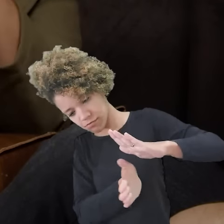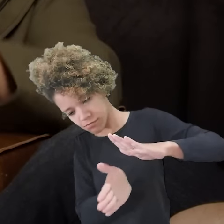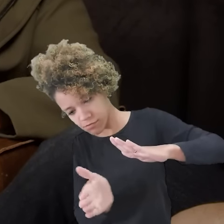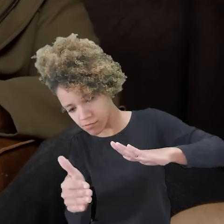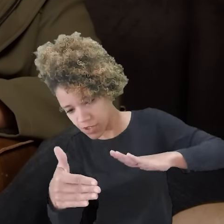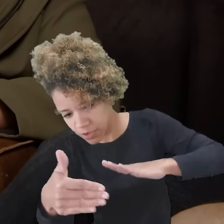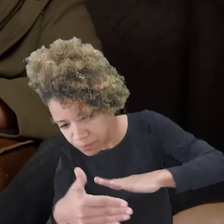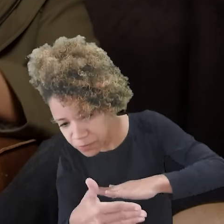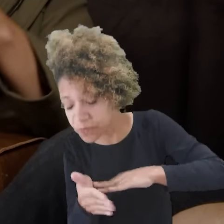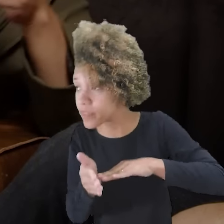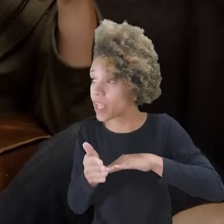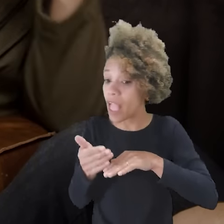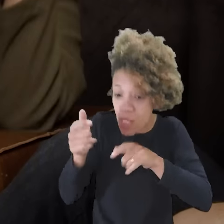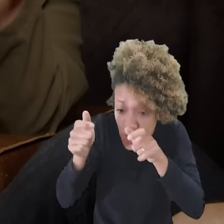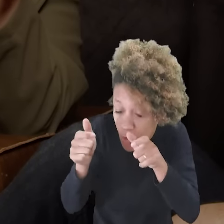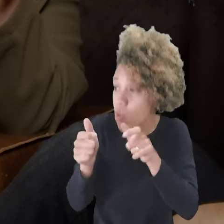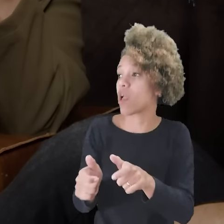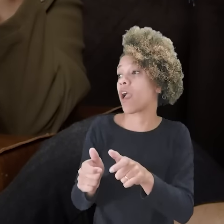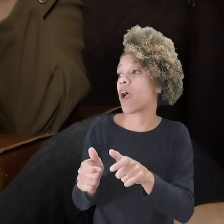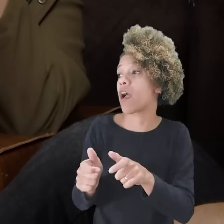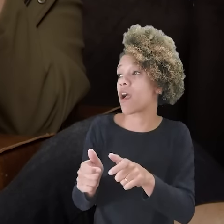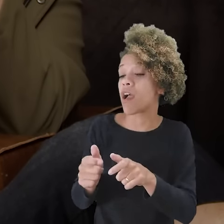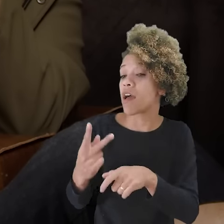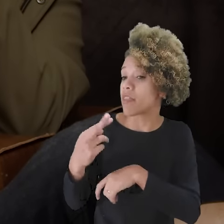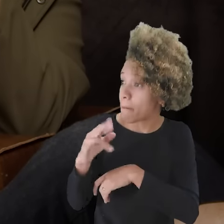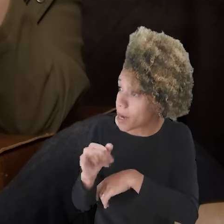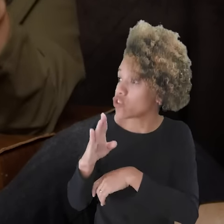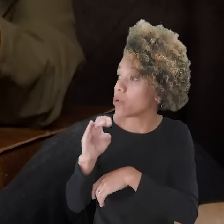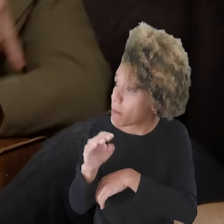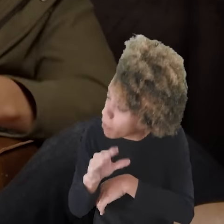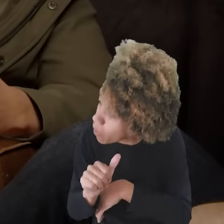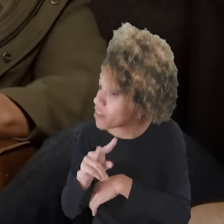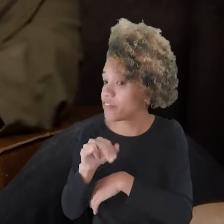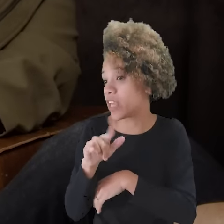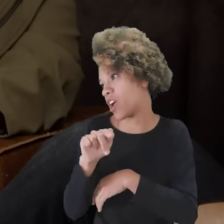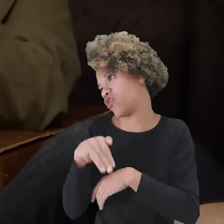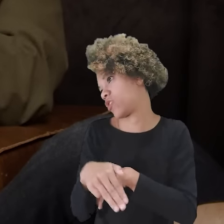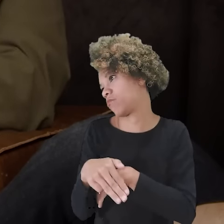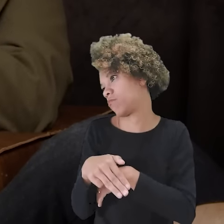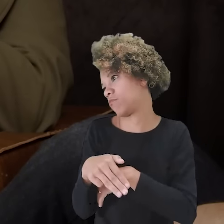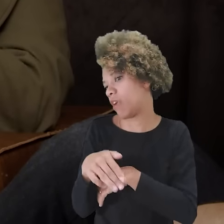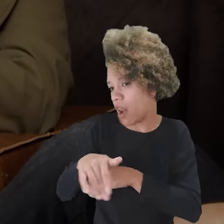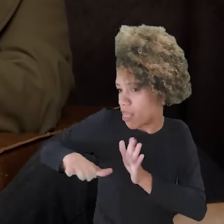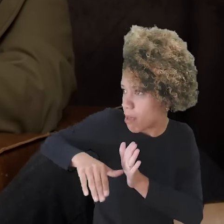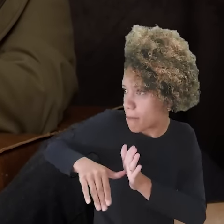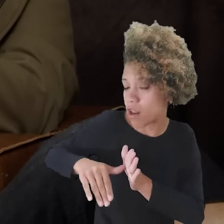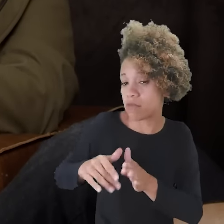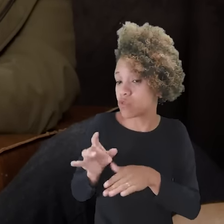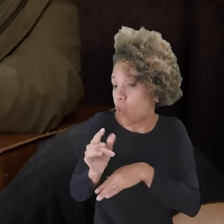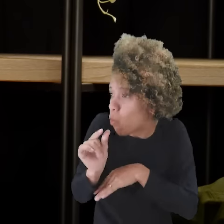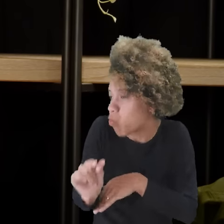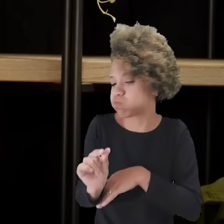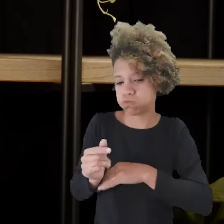vigia do Morro ele passa exatamente na praia de Boa Viagem ali naquela parte então ele só tá ele tá no Cooper